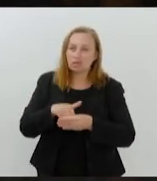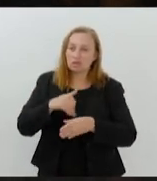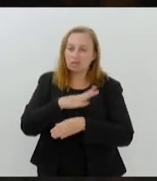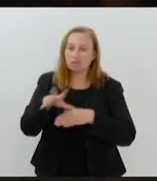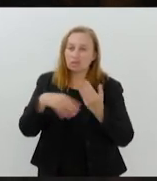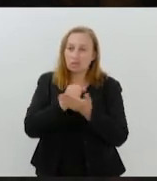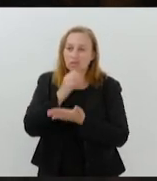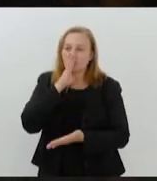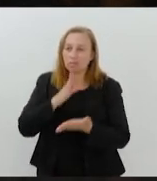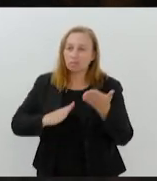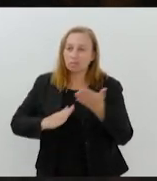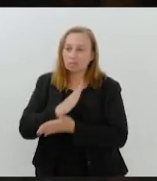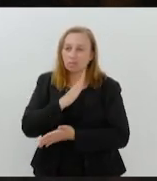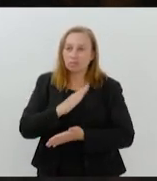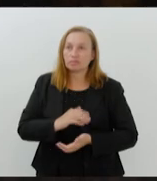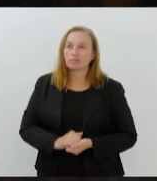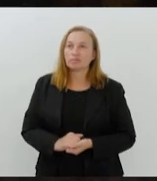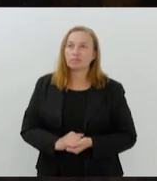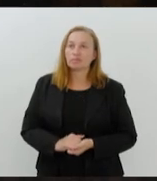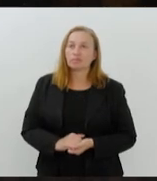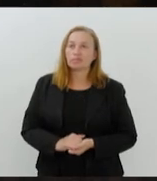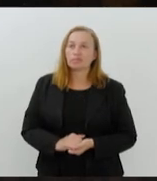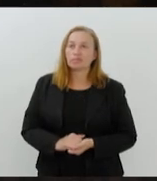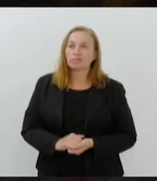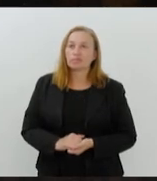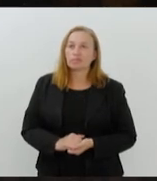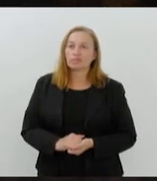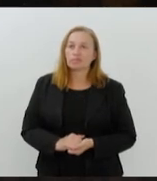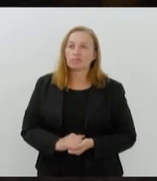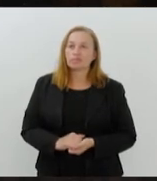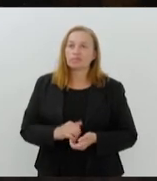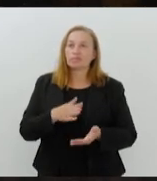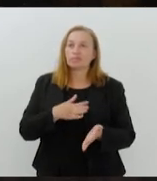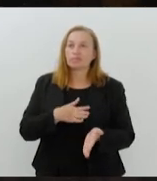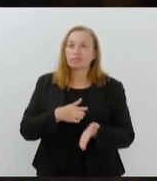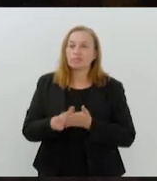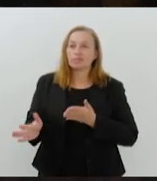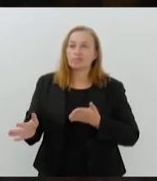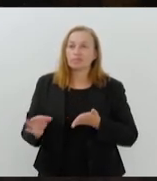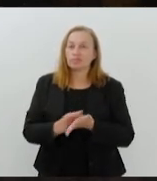e votação. Se você quer aprovar a permanência, como estão aprovados, vai à promulgação.